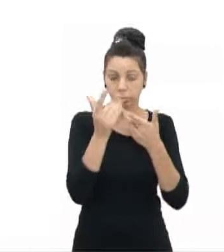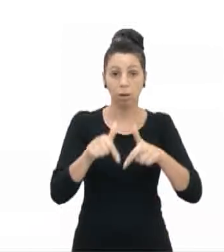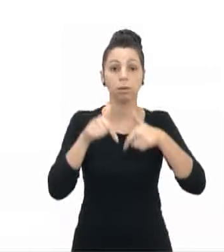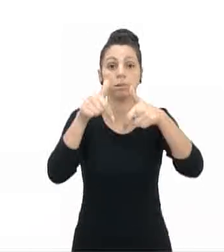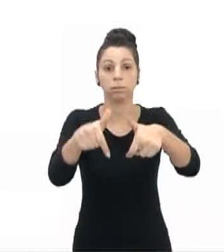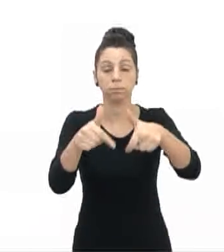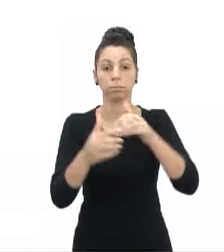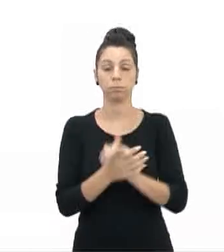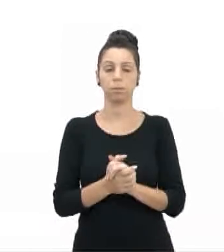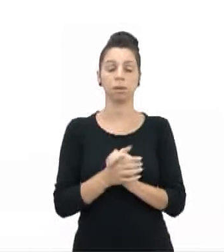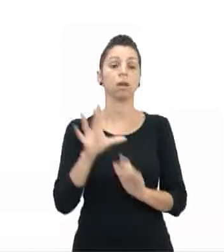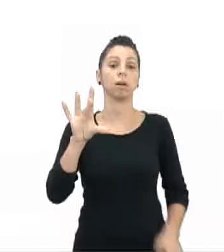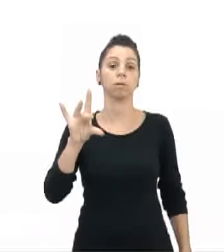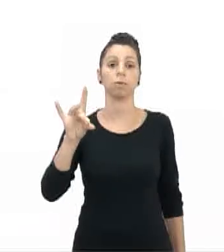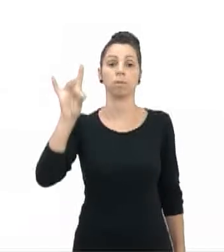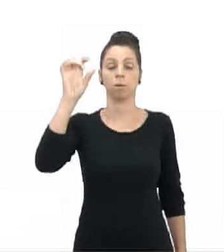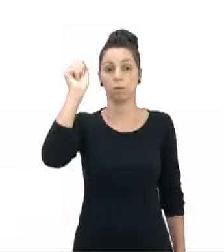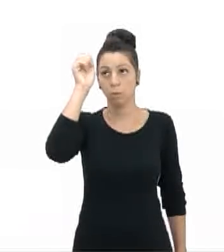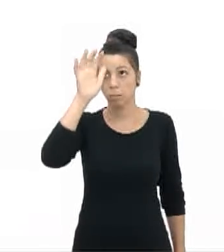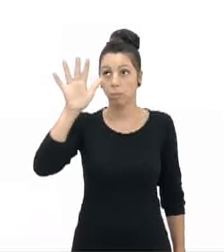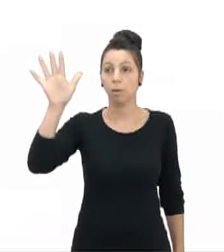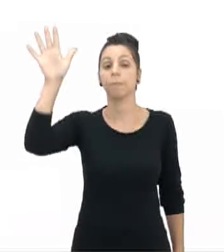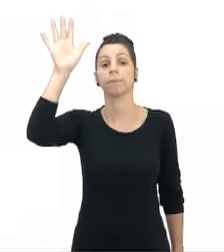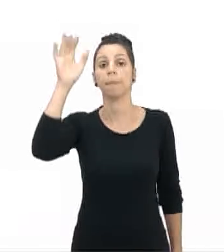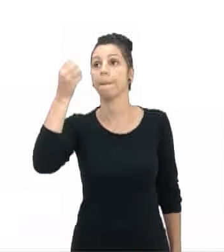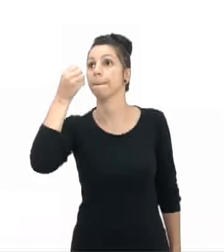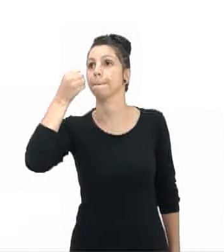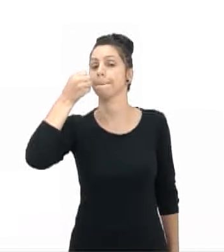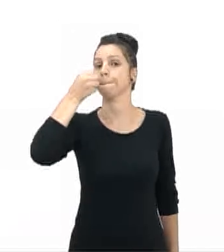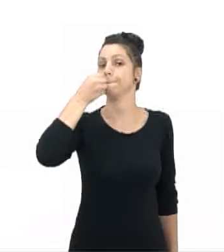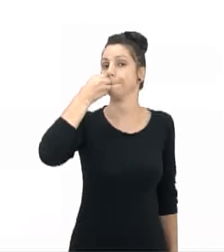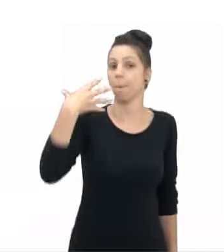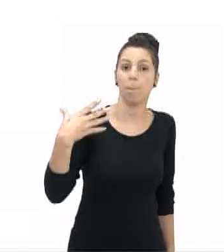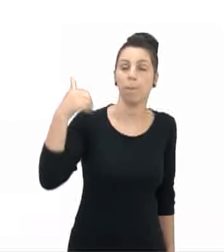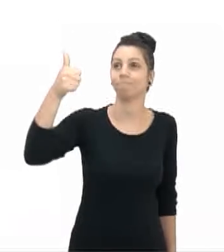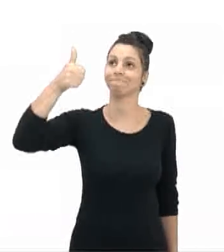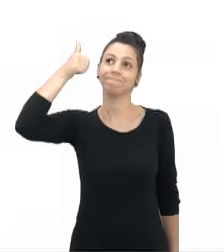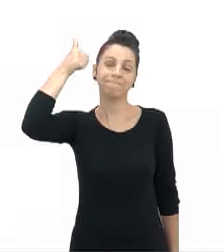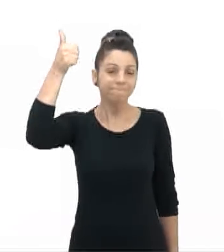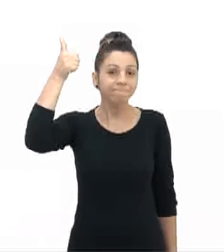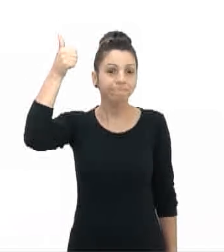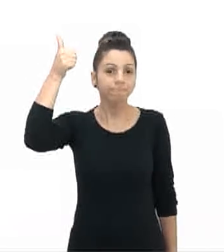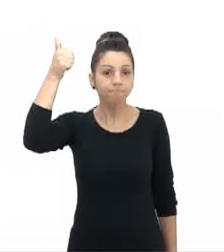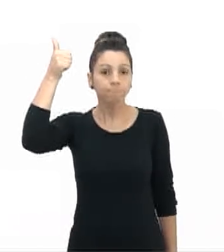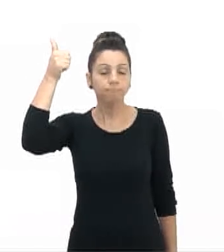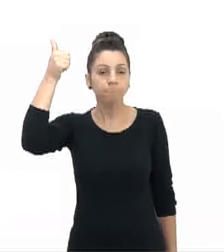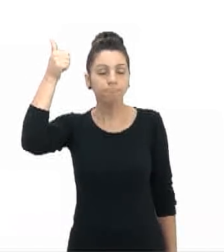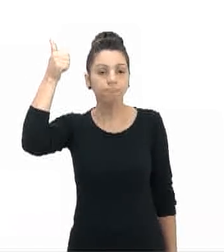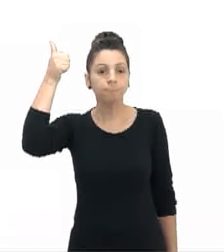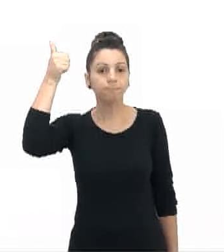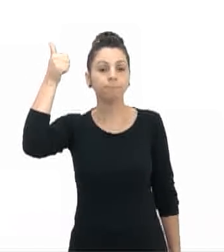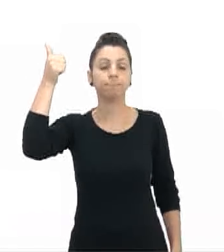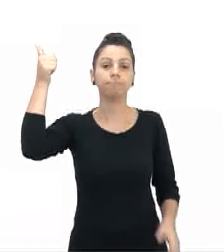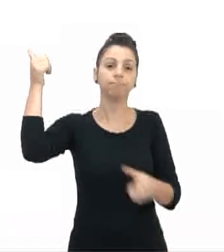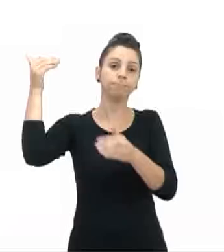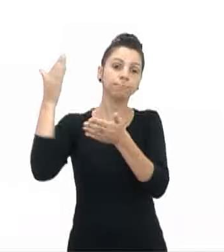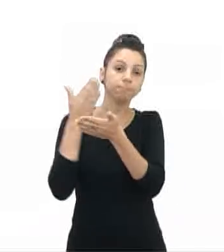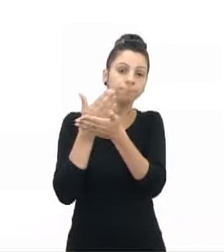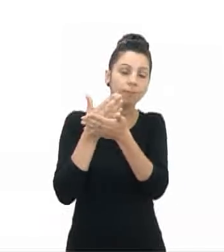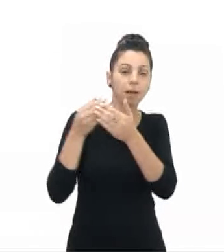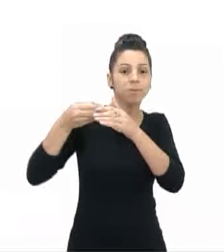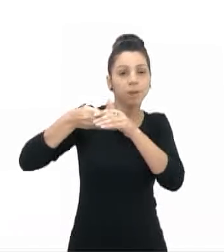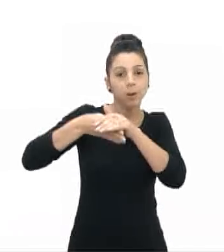se escolhermos pensamentos bons, adotarmos, né? Nossa mente será mais